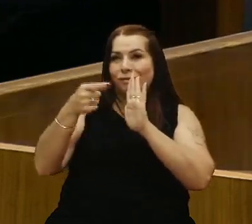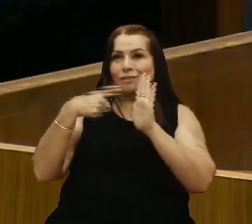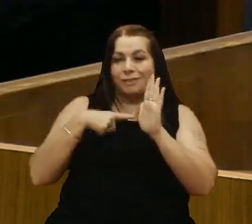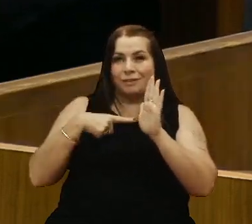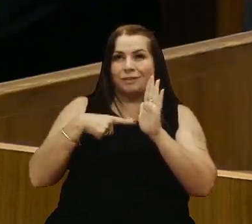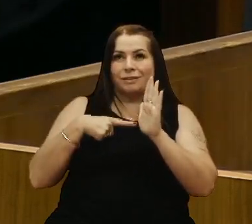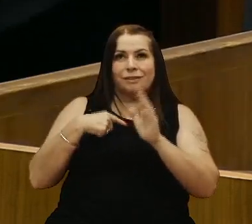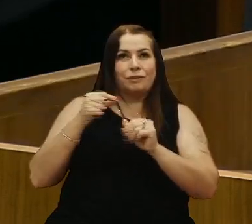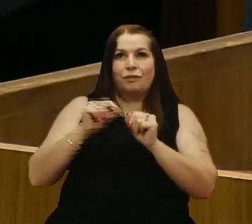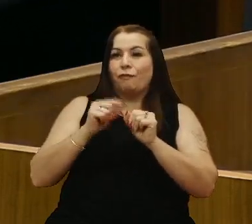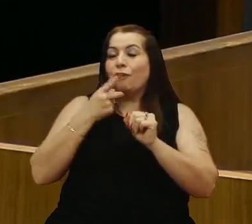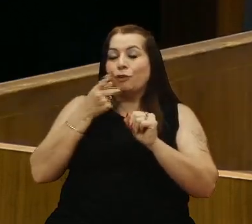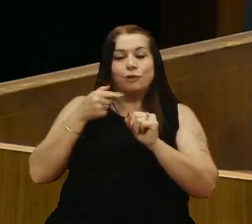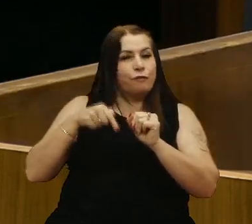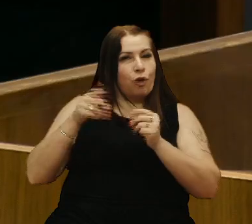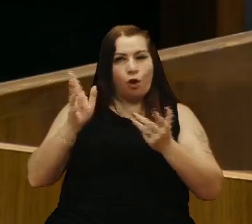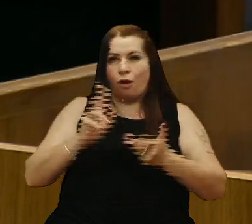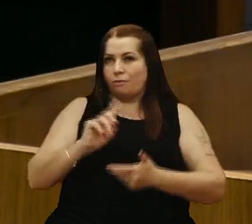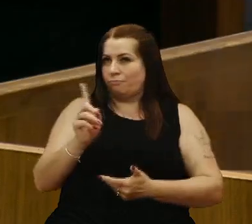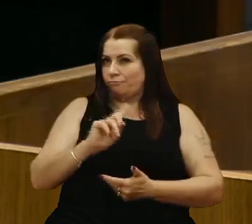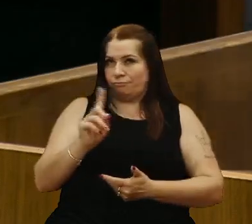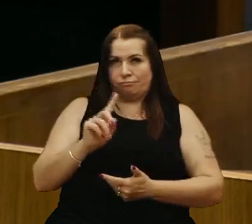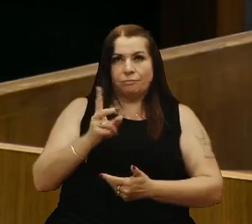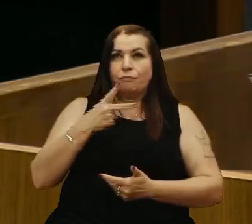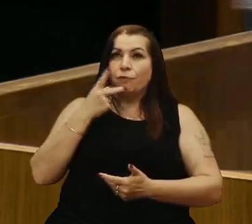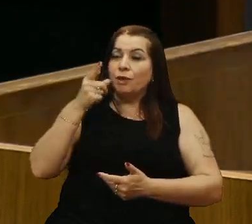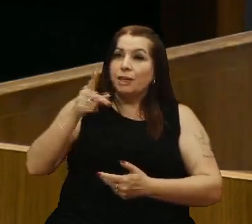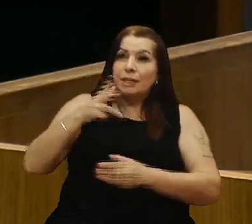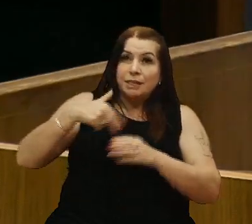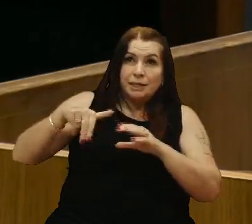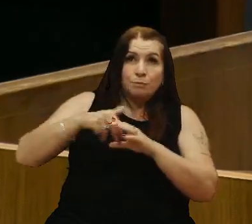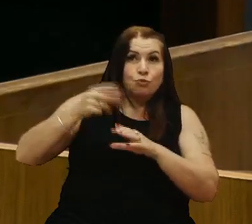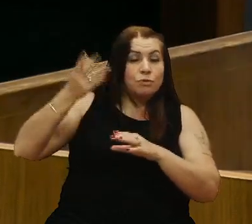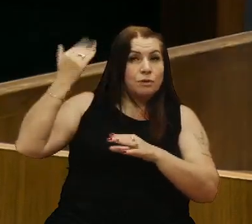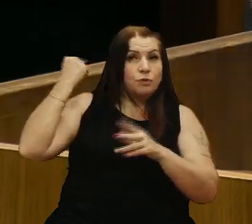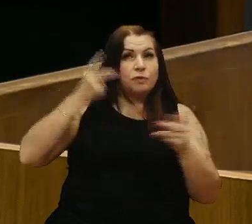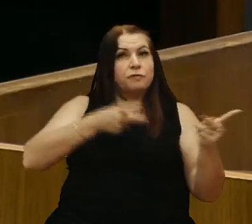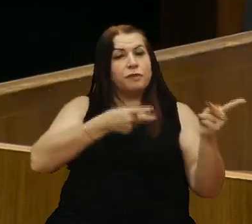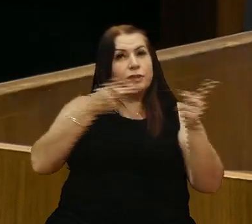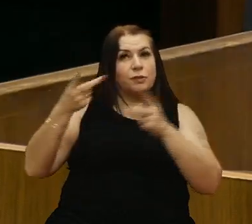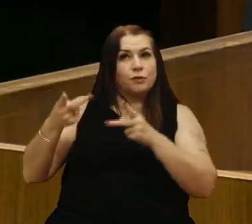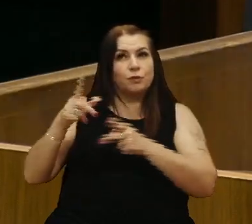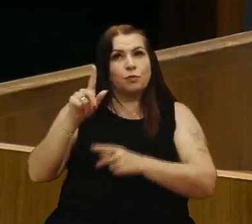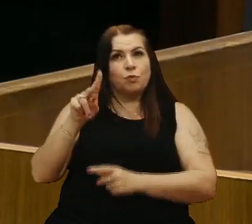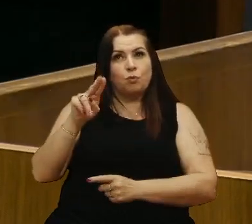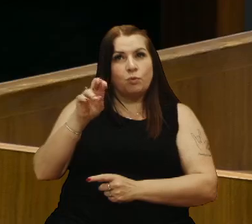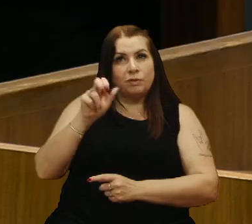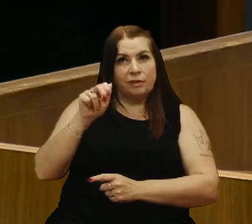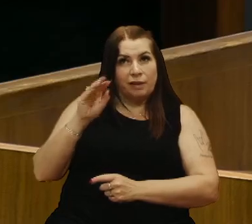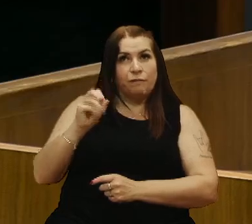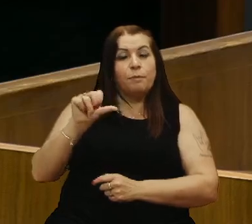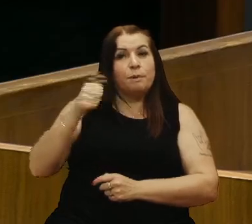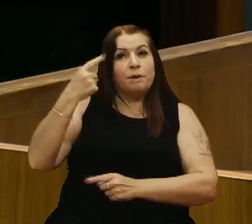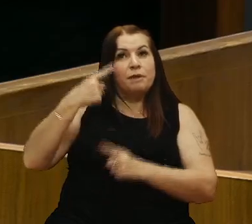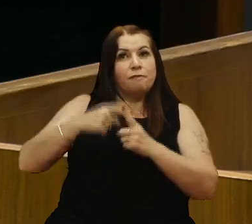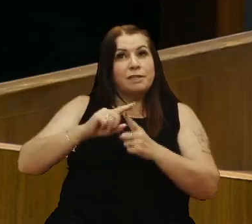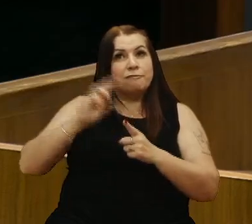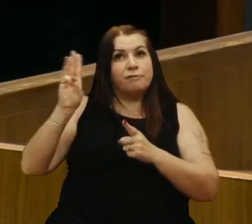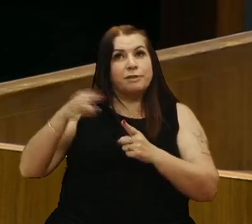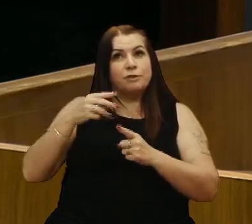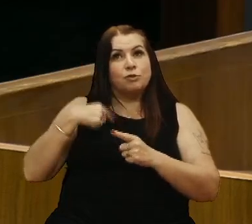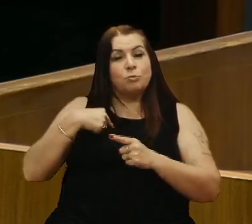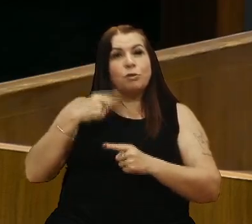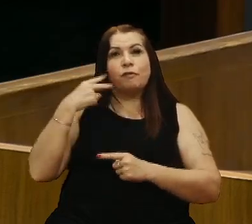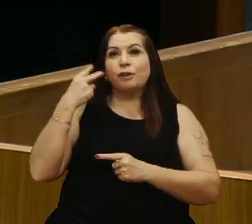isso, não foi agora. Eu falei isso nessa tribuna quando visitei o Gustavo a primeira vez na Visate como